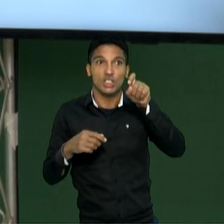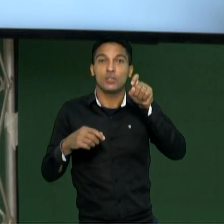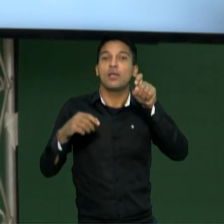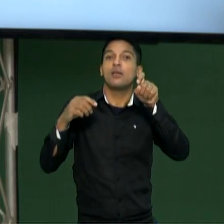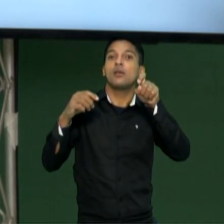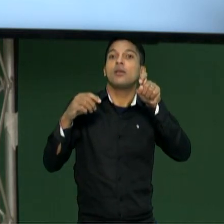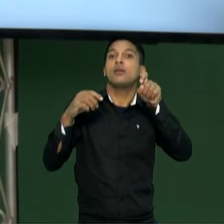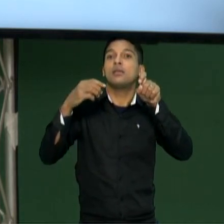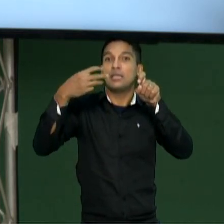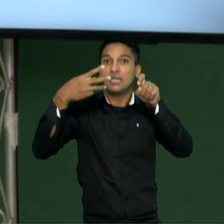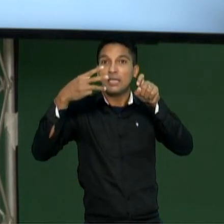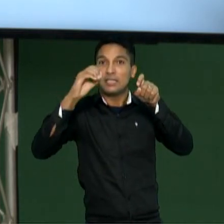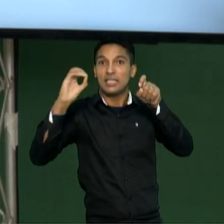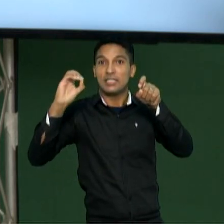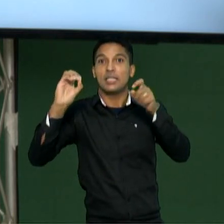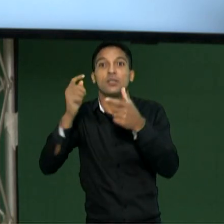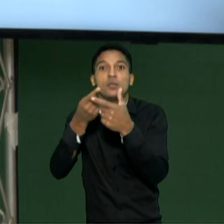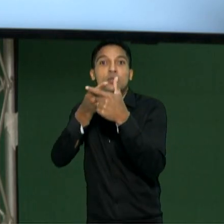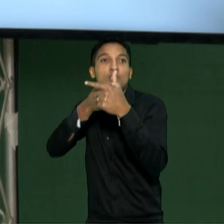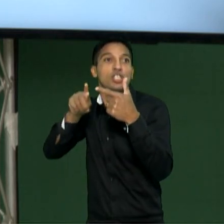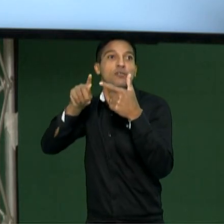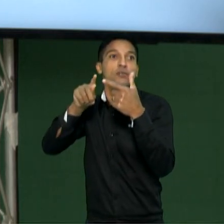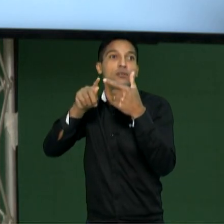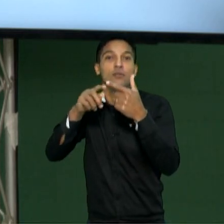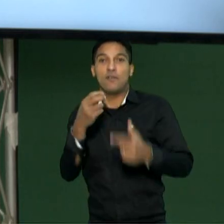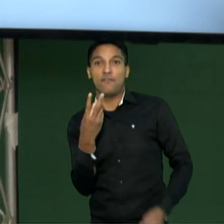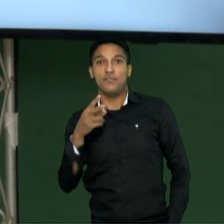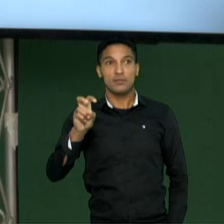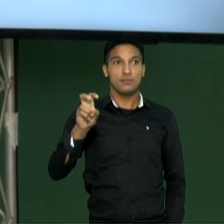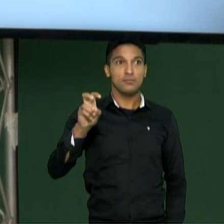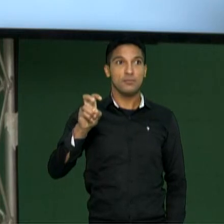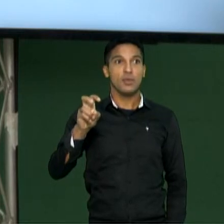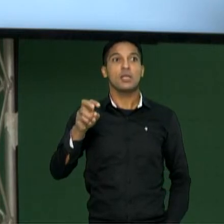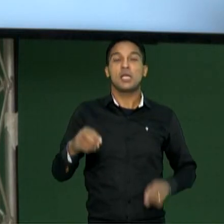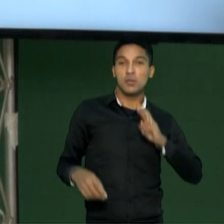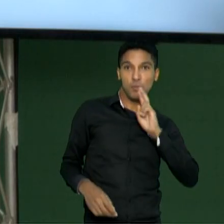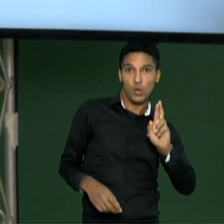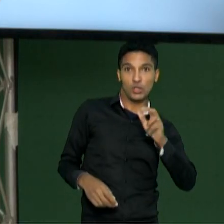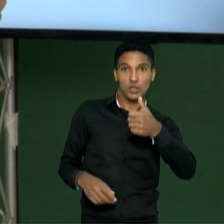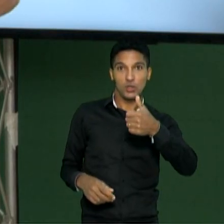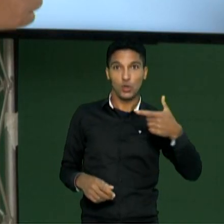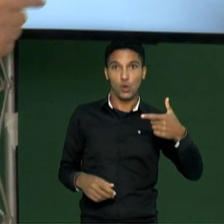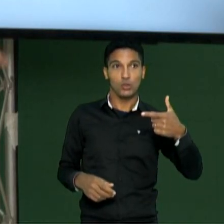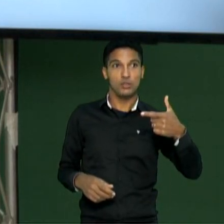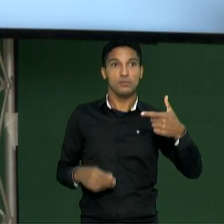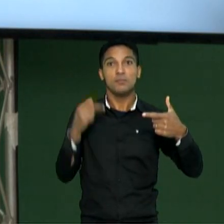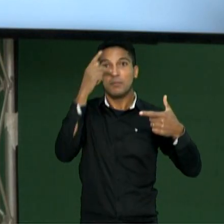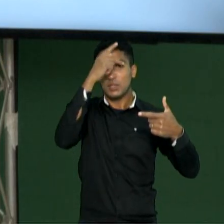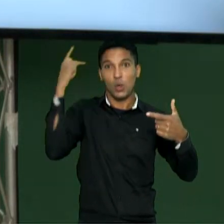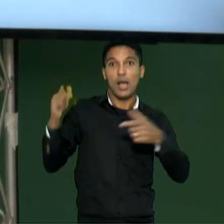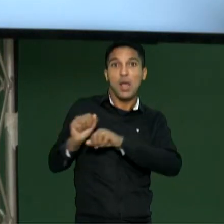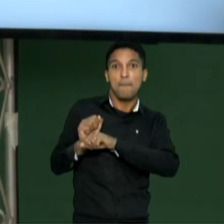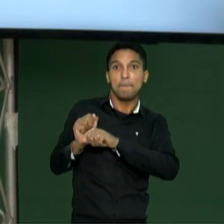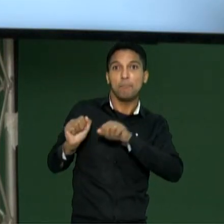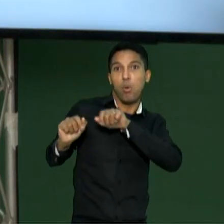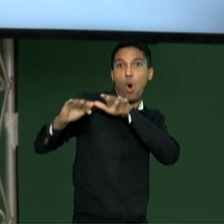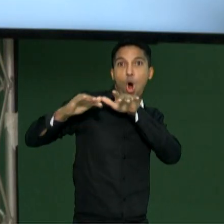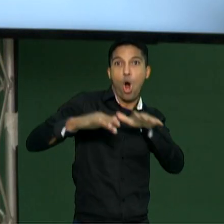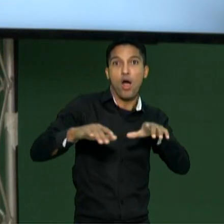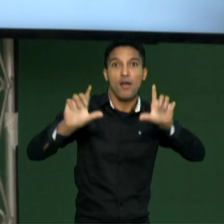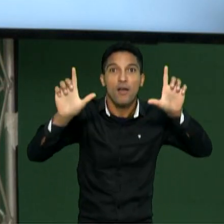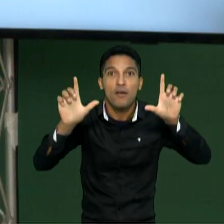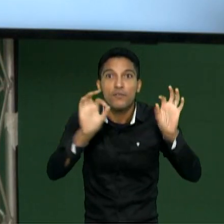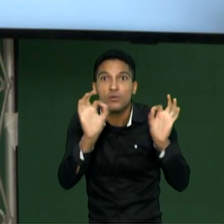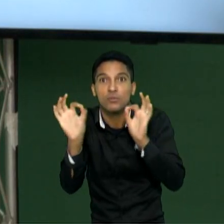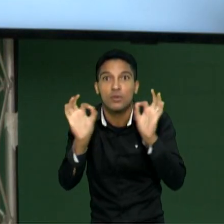zero. Ou seja, onde eu não tenho lucro, mas também não tenho prejuízo. Ok? Se tem 12 espectadores assistindo o filme